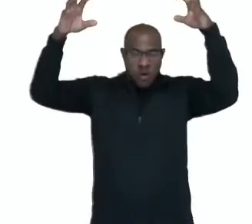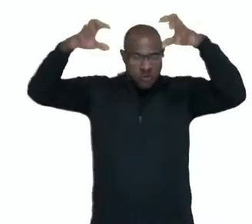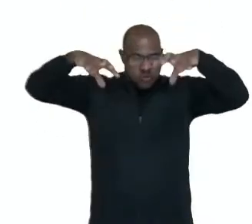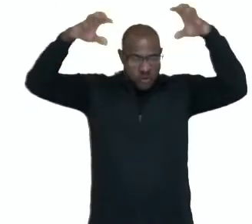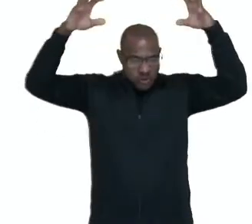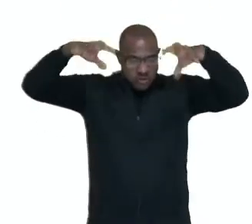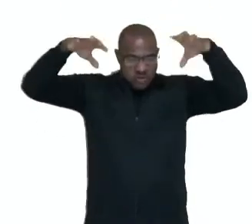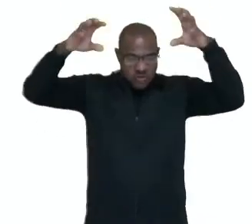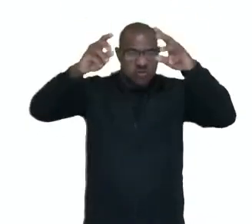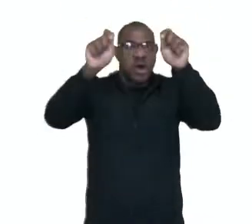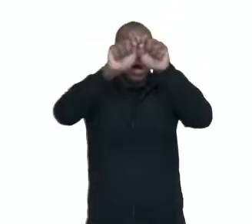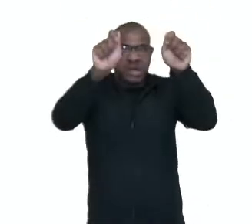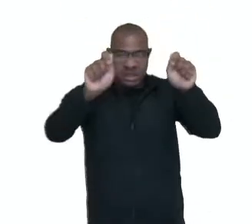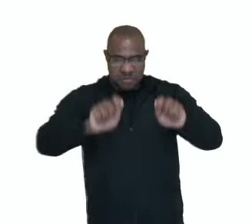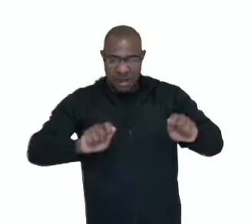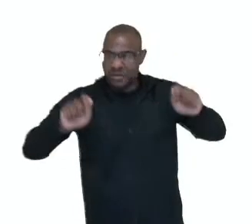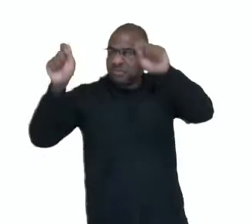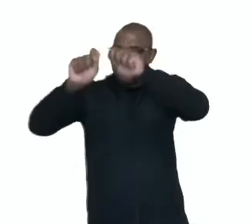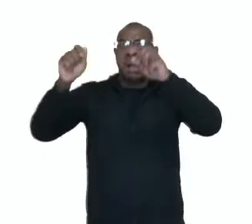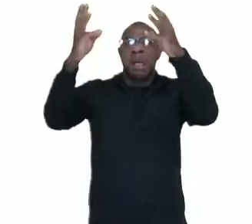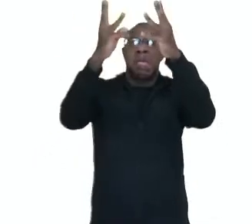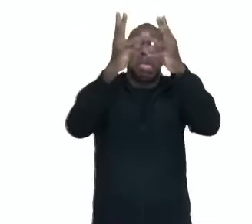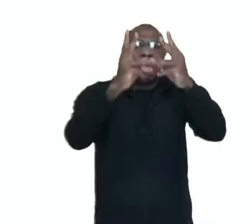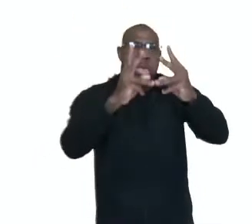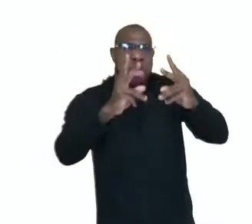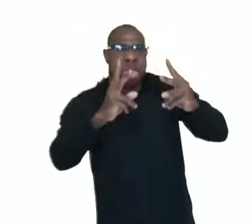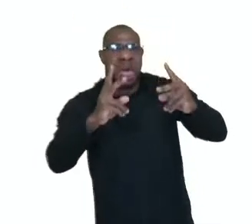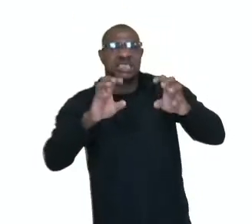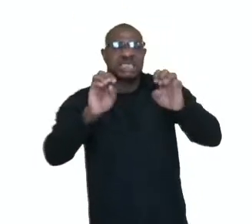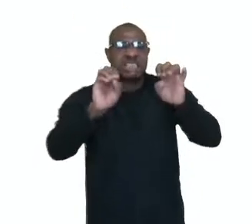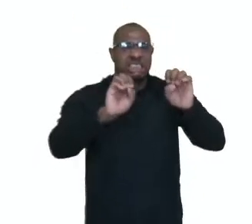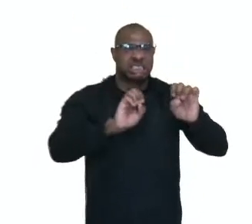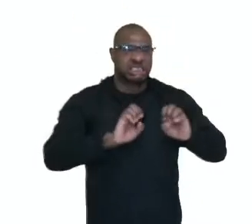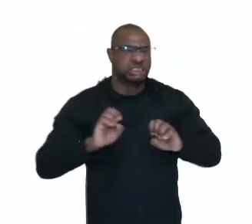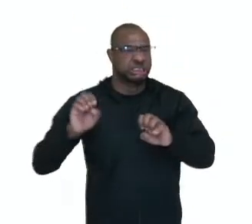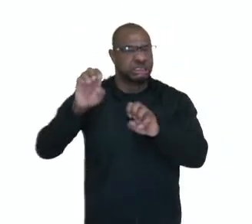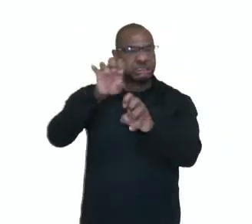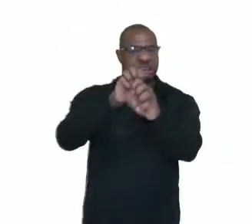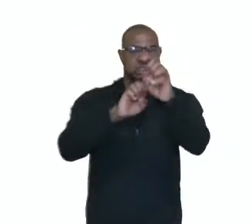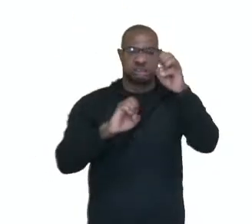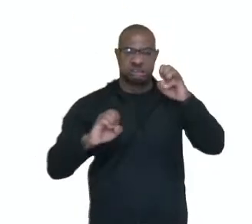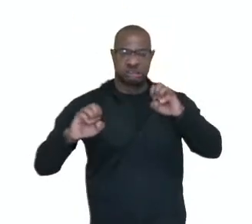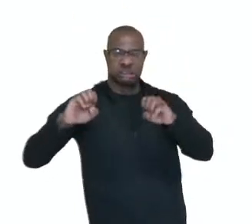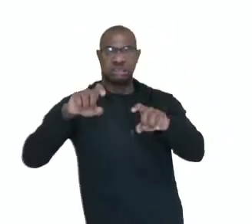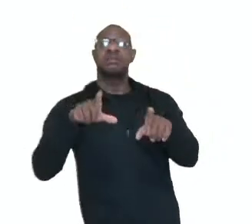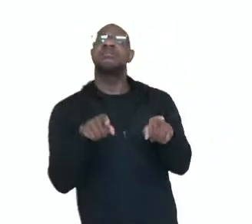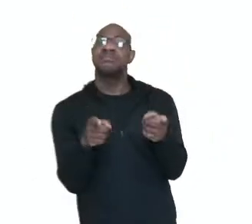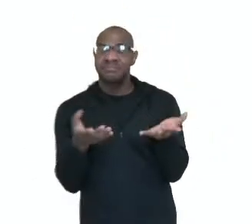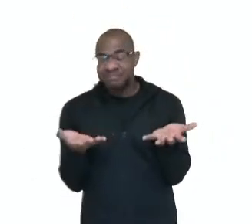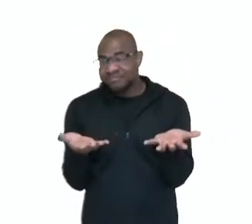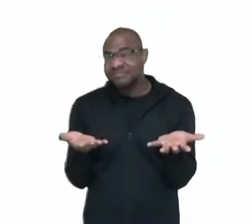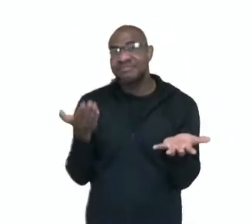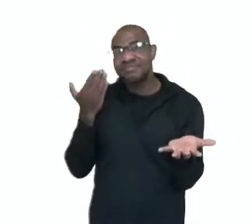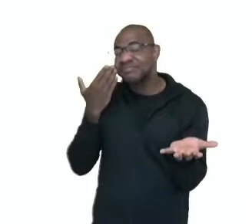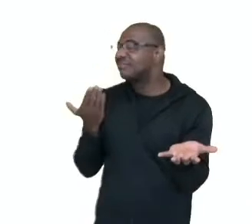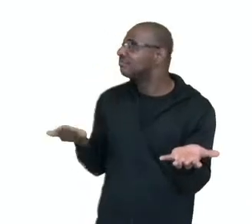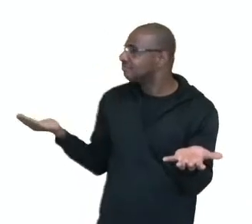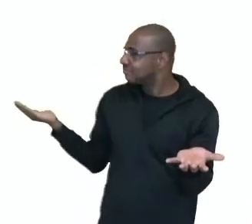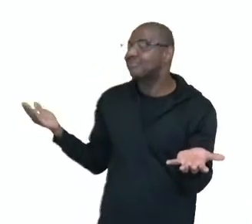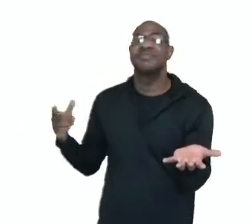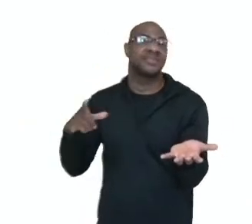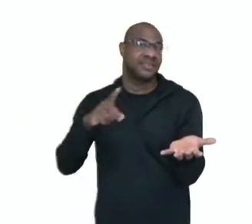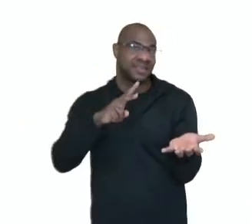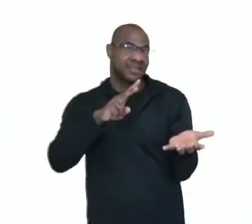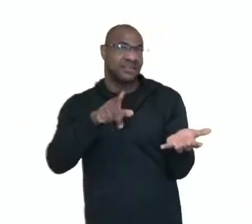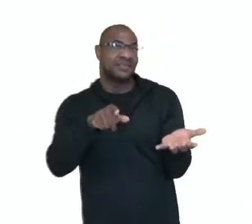que é provocada ali pela ação do homem. Então, essas chuvas ácidas, elas vão fazer o quê? Vão causar corrosão,